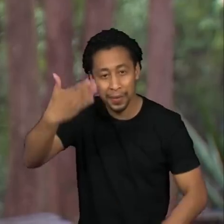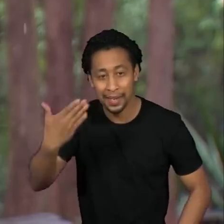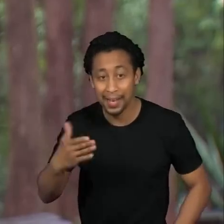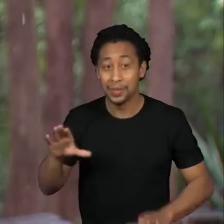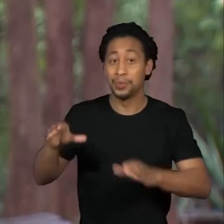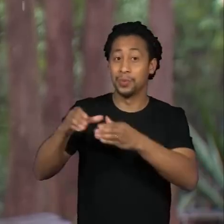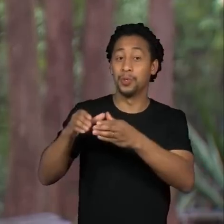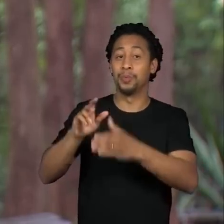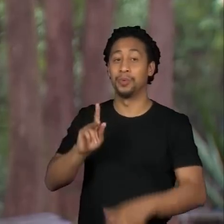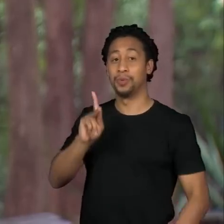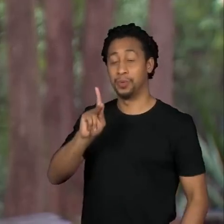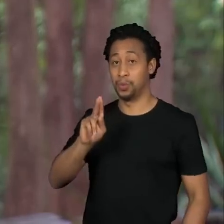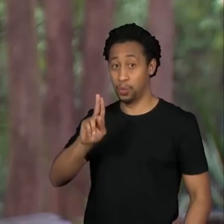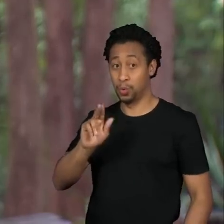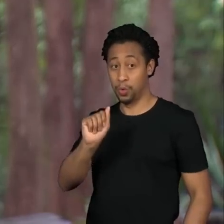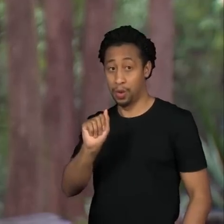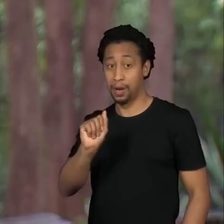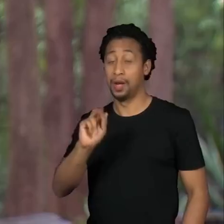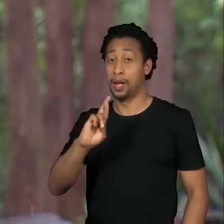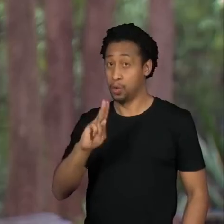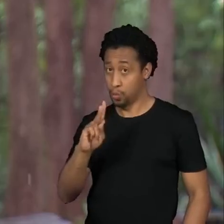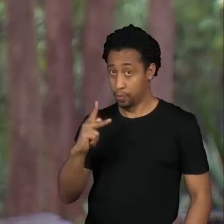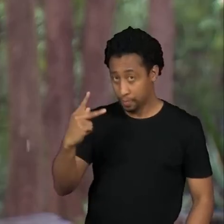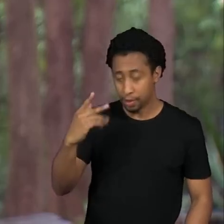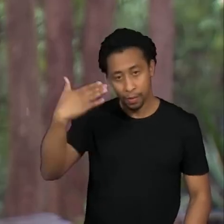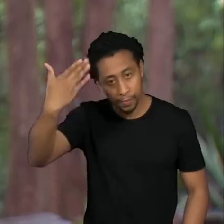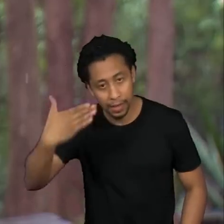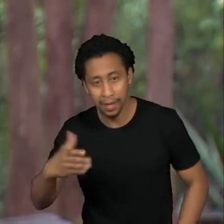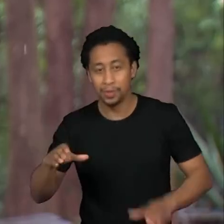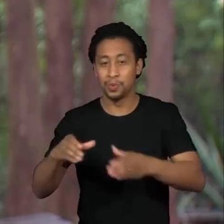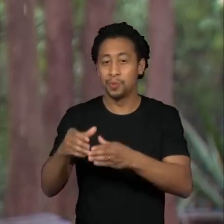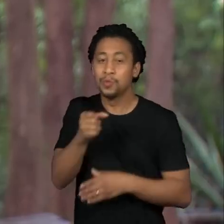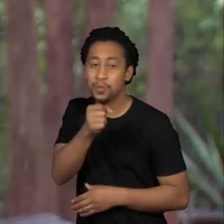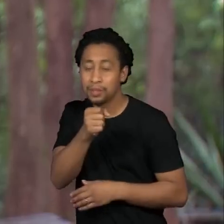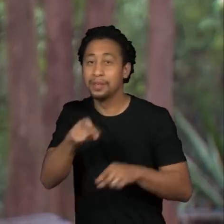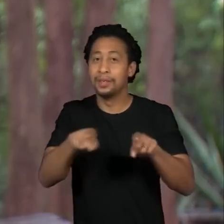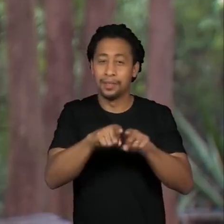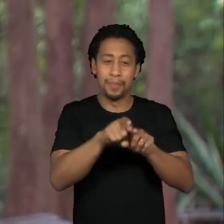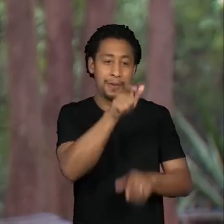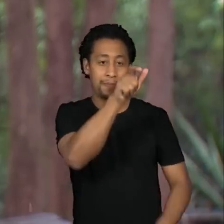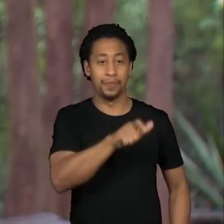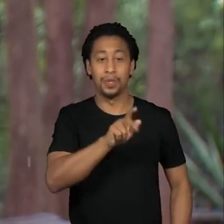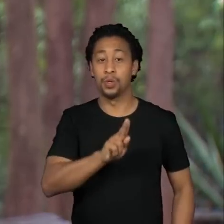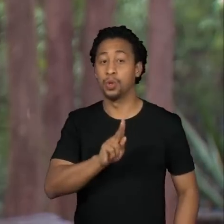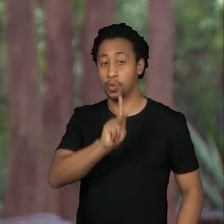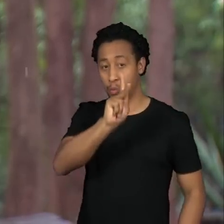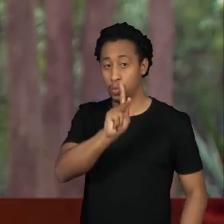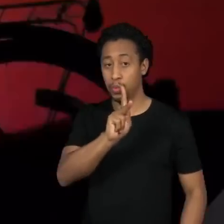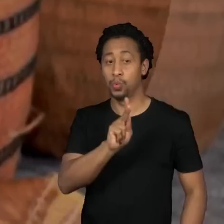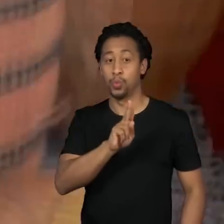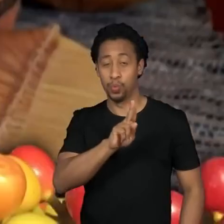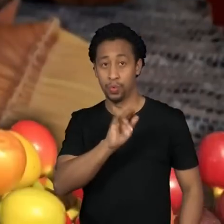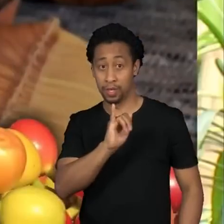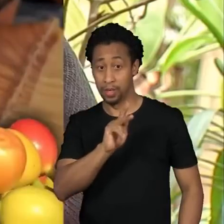Novaes, pioneiro no jornalismo ambiental, e ao cacique Tabata Cuicuro. E veja também...